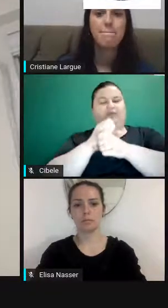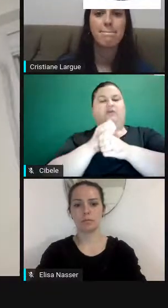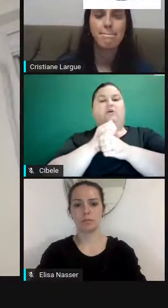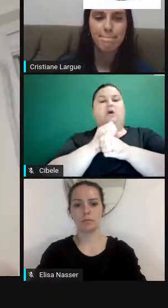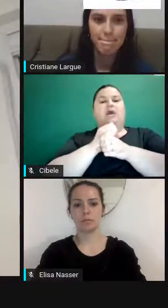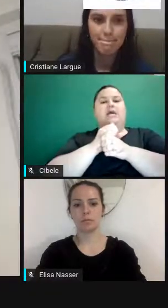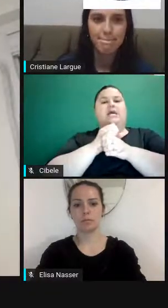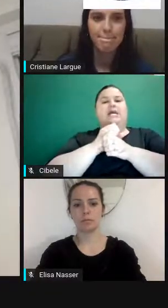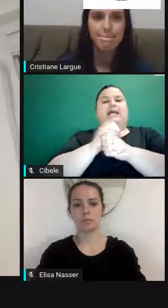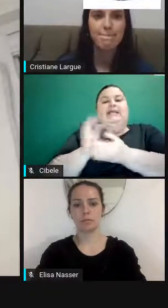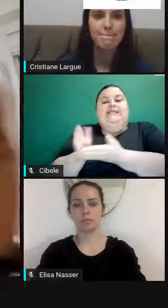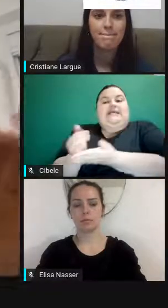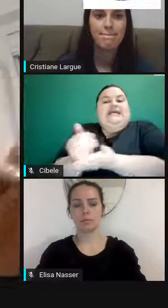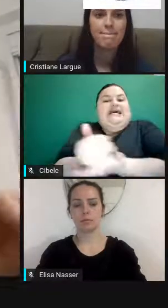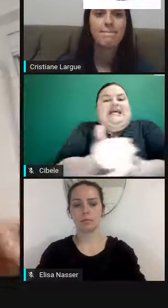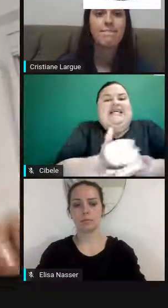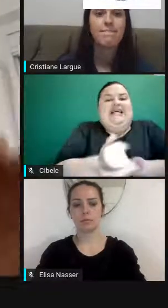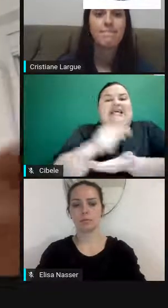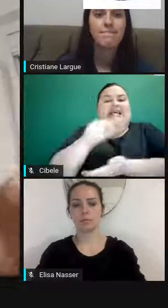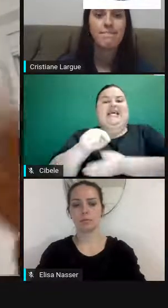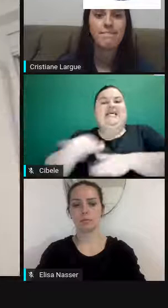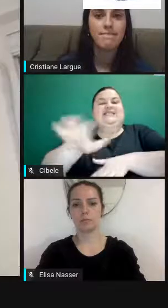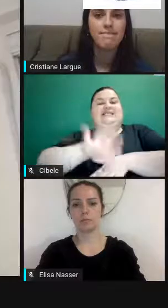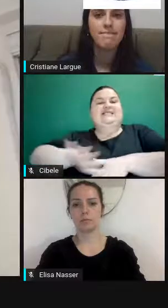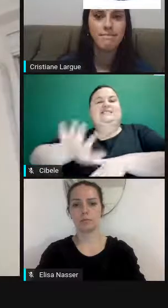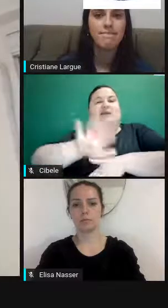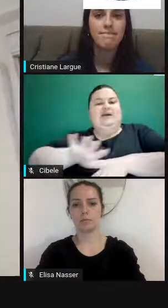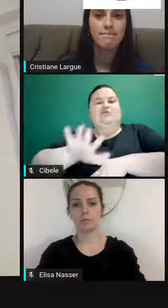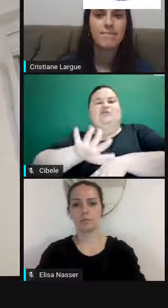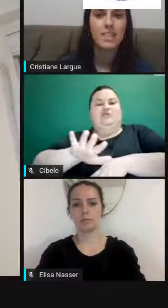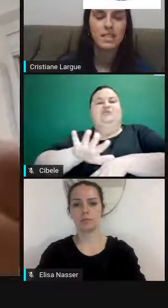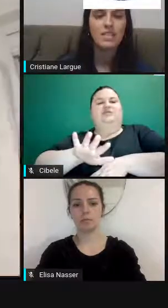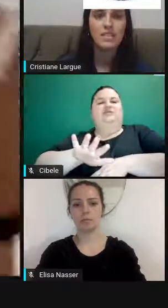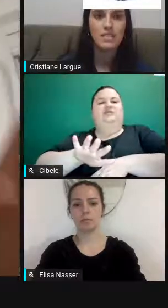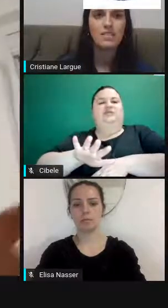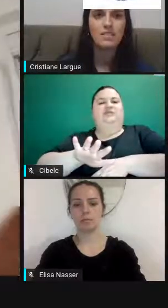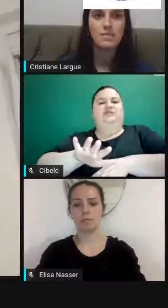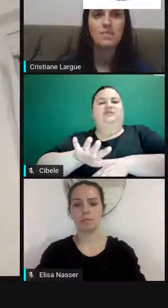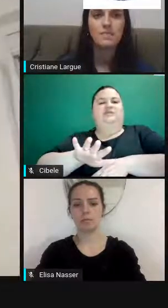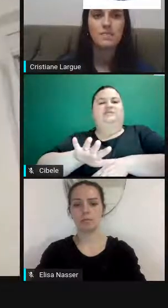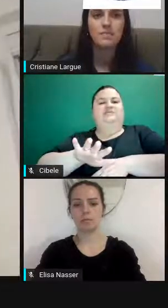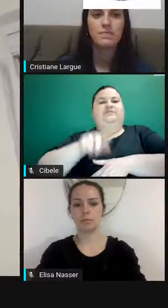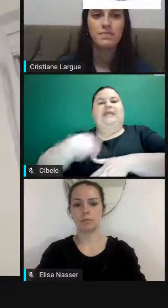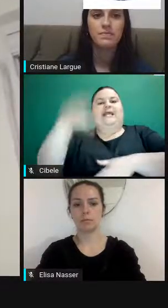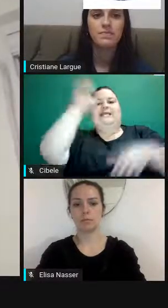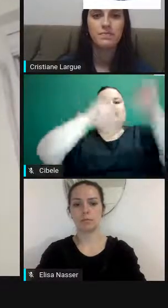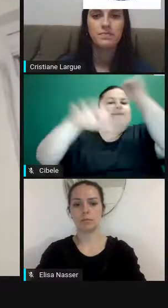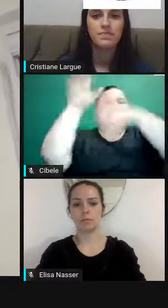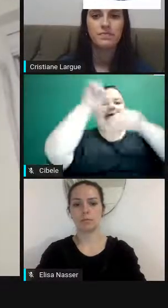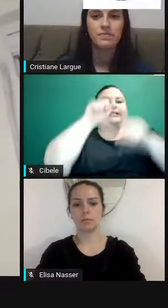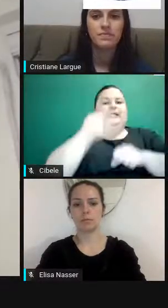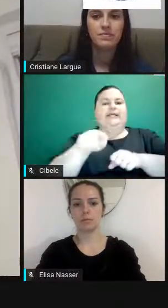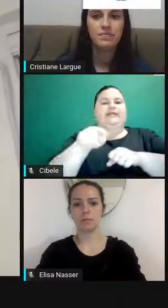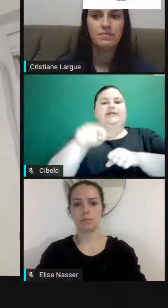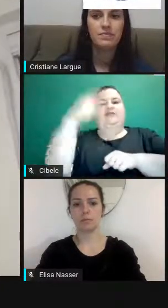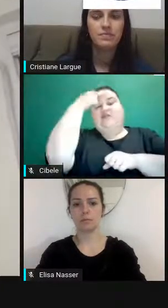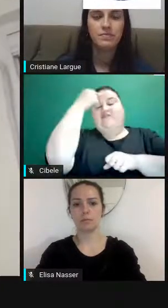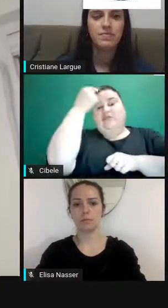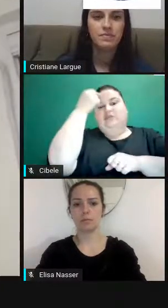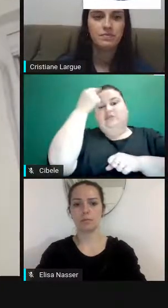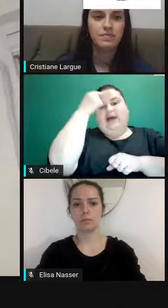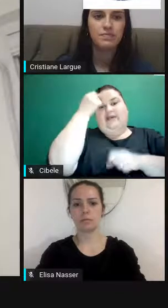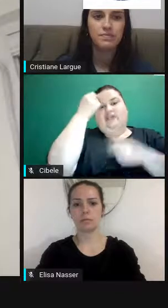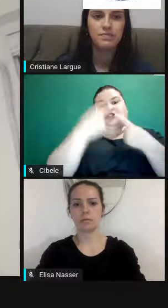pragas porque ele já tem uma formação mais voltada para a resolução de problemas também eles aprendem isso dentro da da faculdade